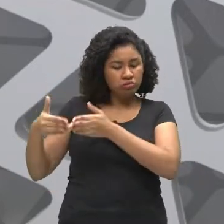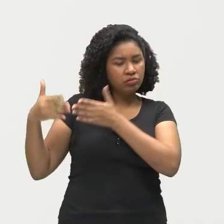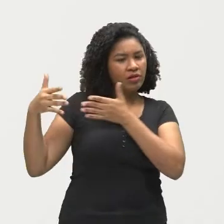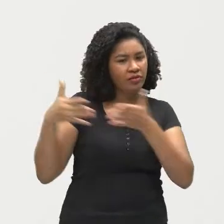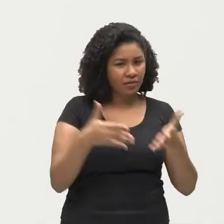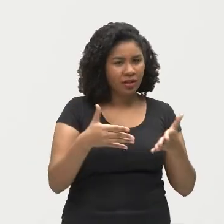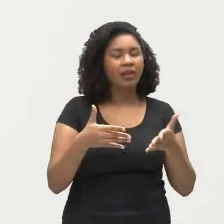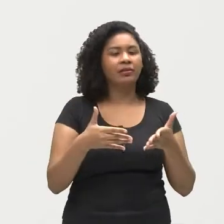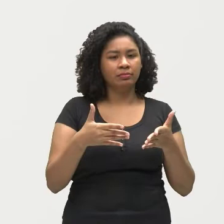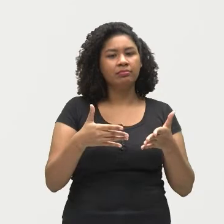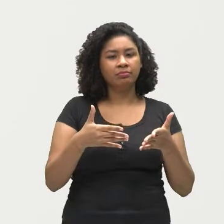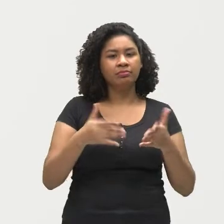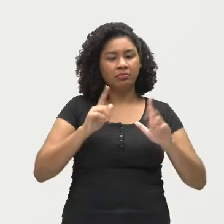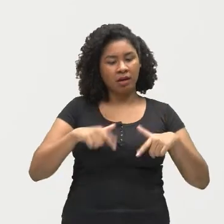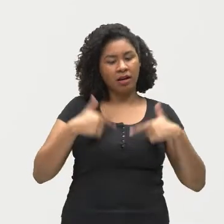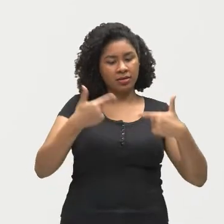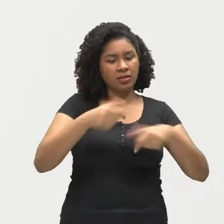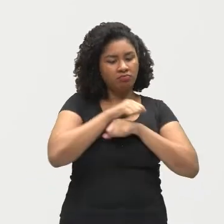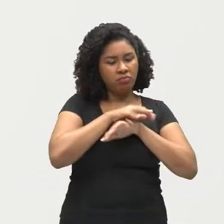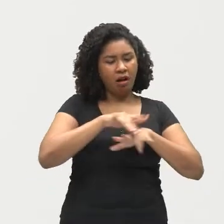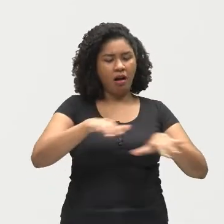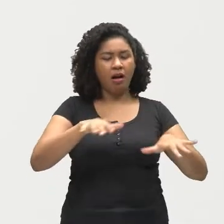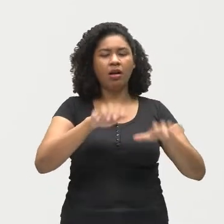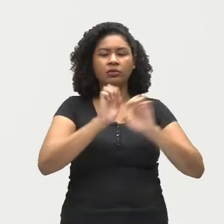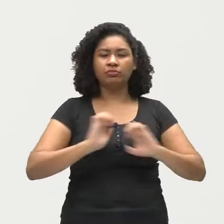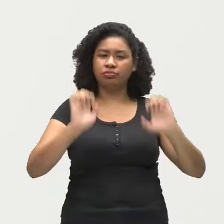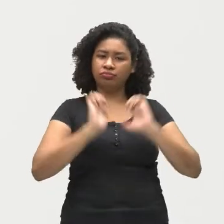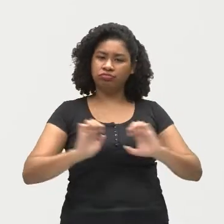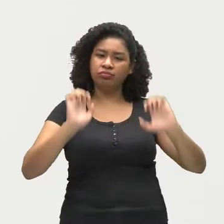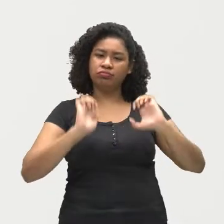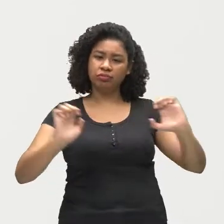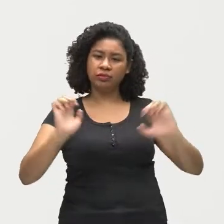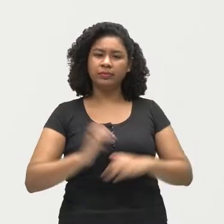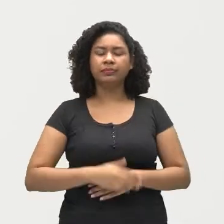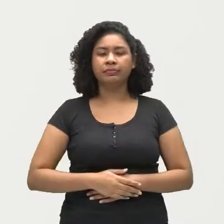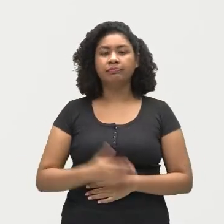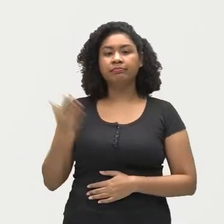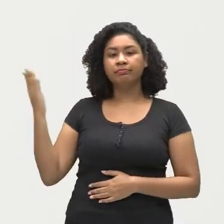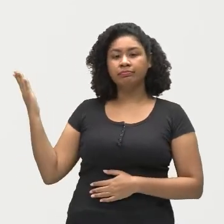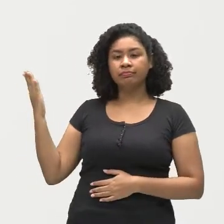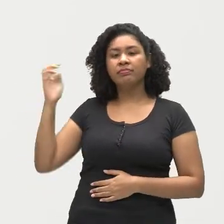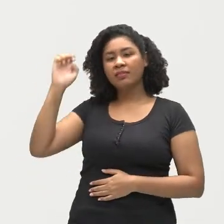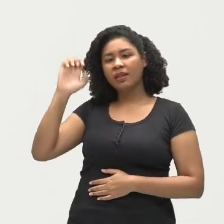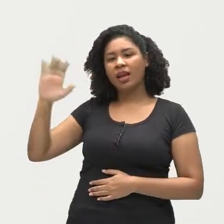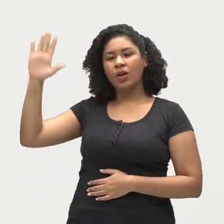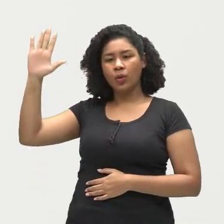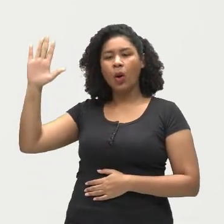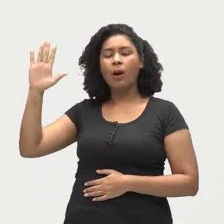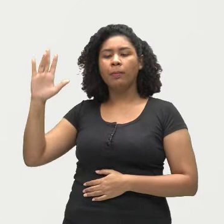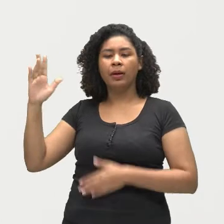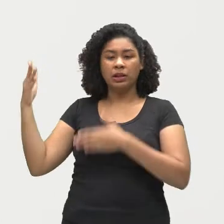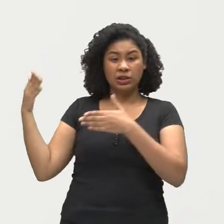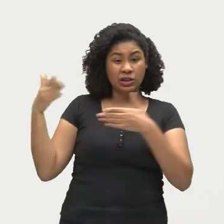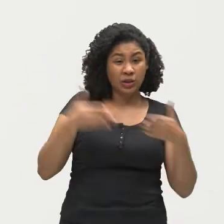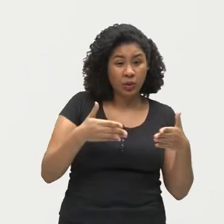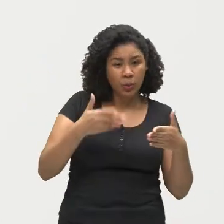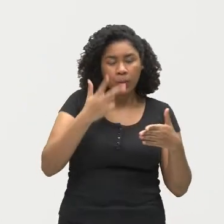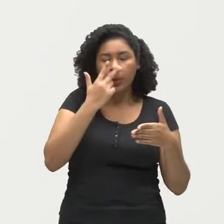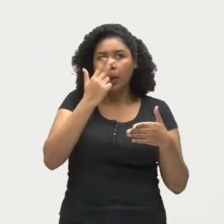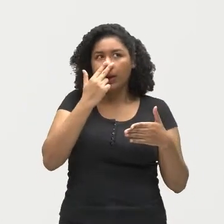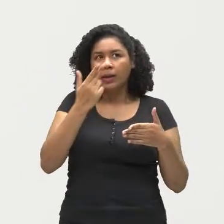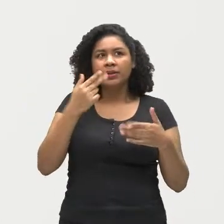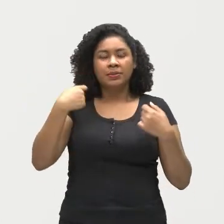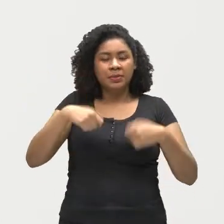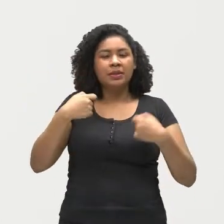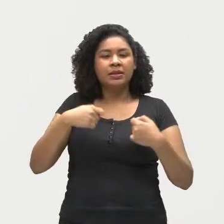vocês. A chegada dos europeus na América também fez surgir a necessidade de uma nova ordem voltada para as missões.